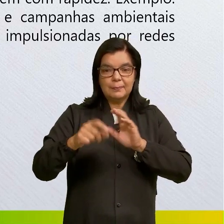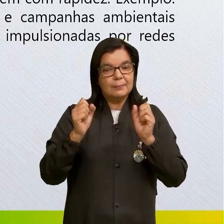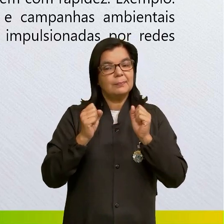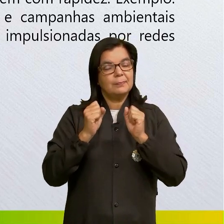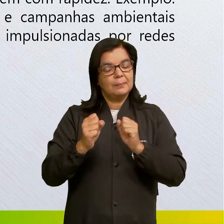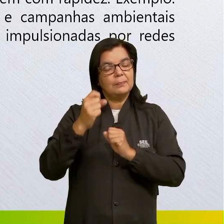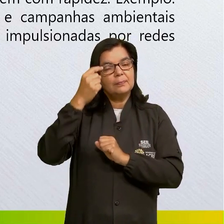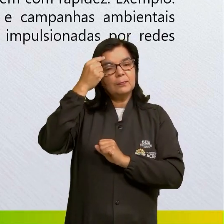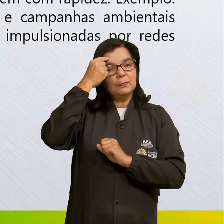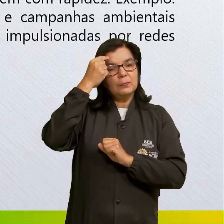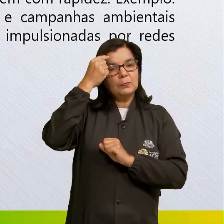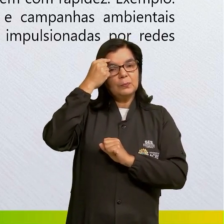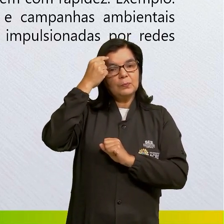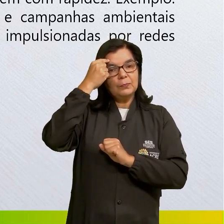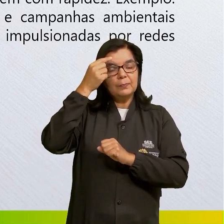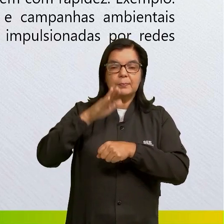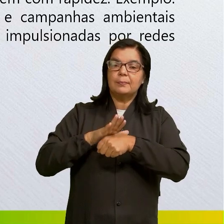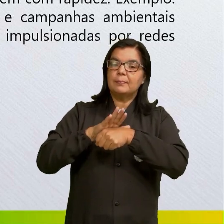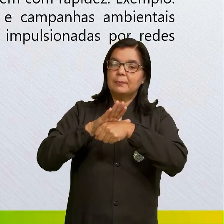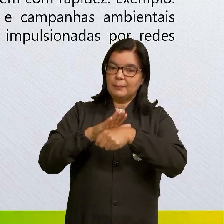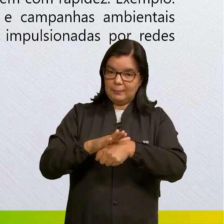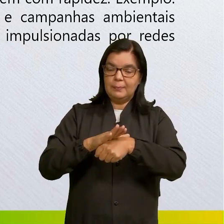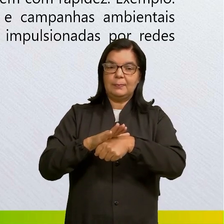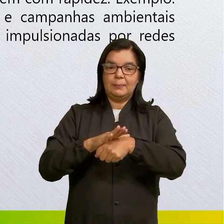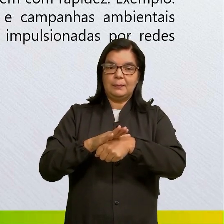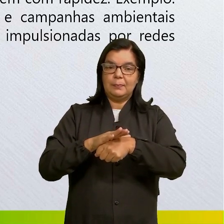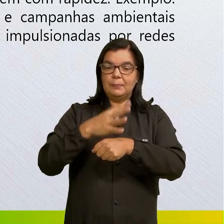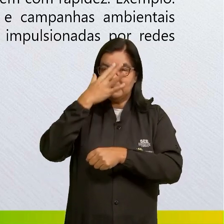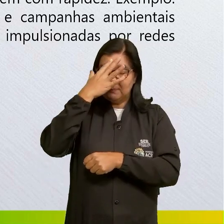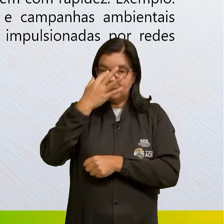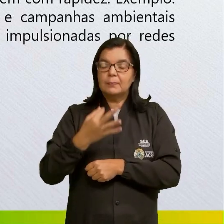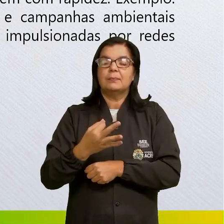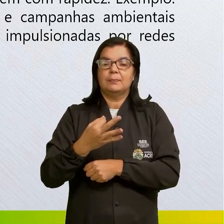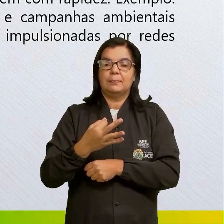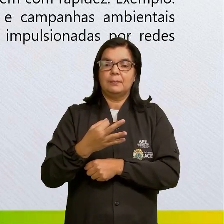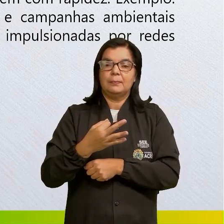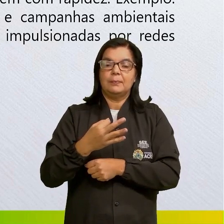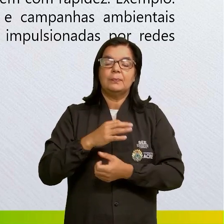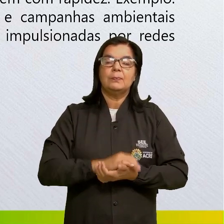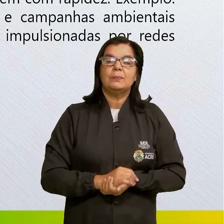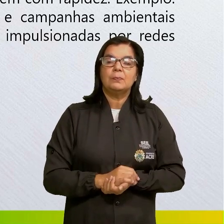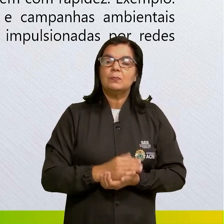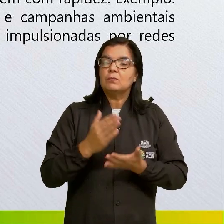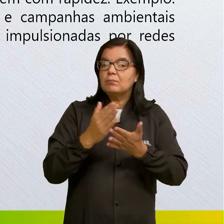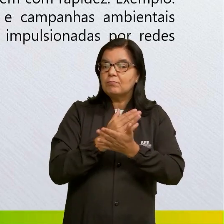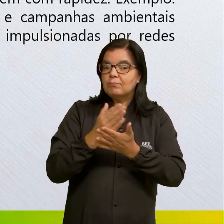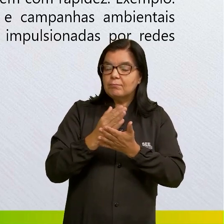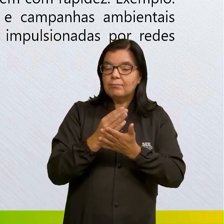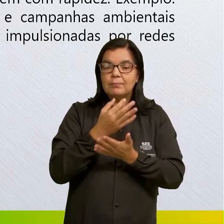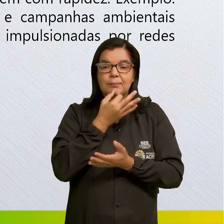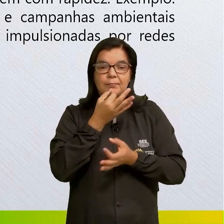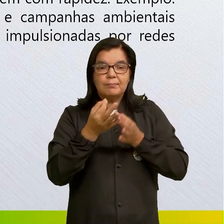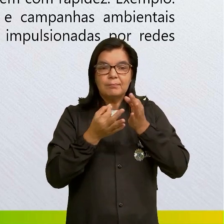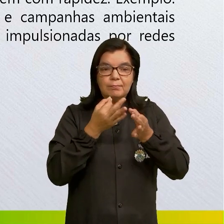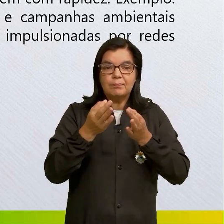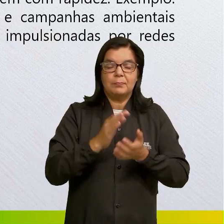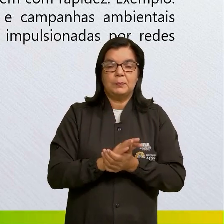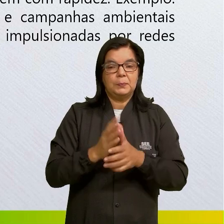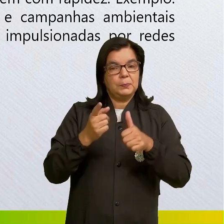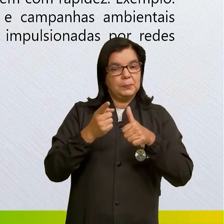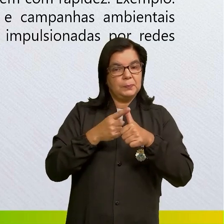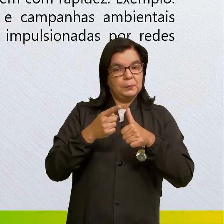possa refletir e ajudar justamente na sua compreensão, alguns argumentos. O meu